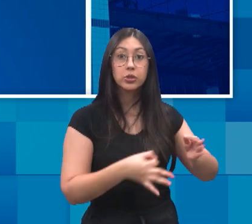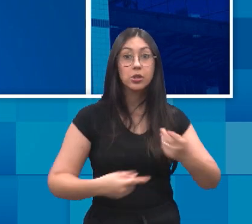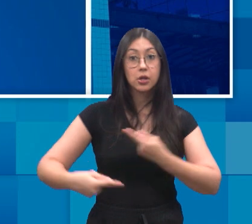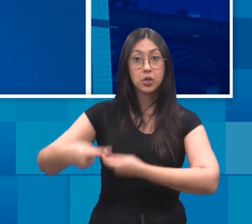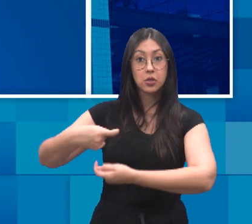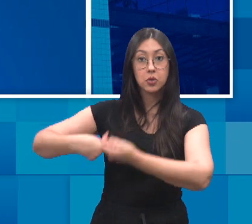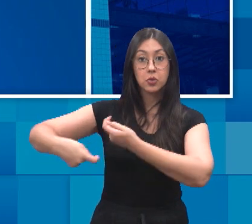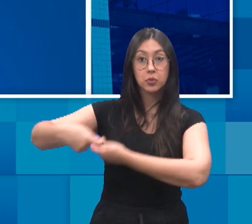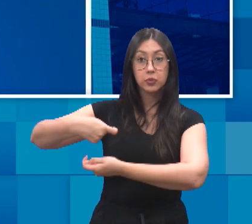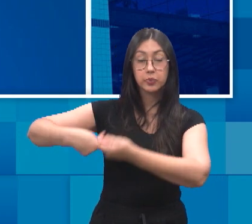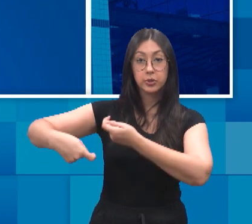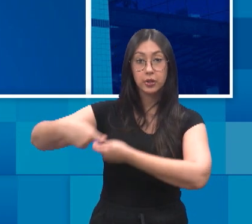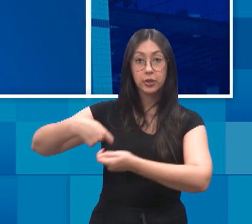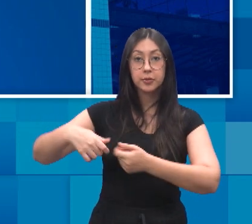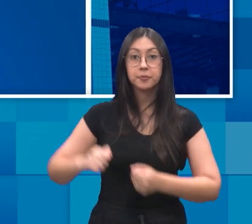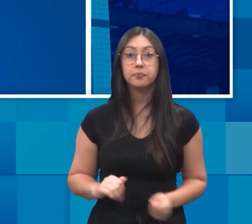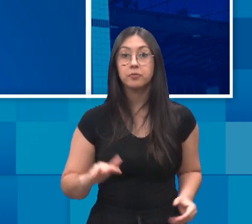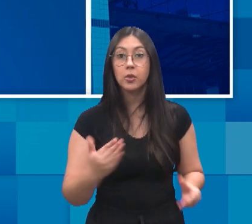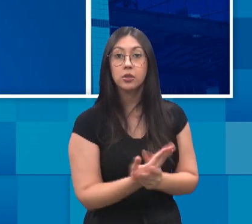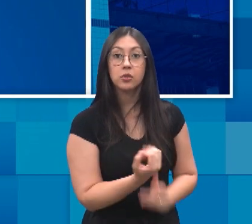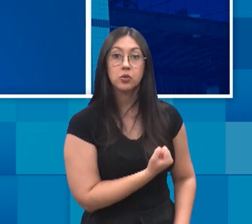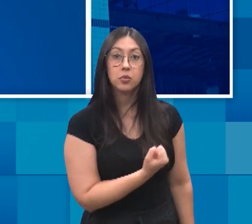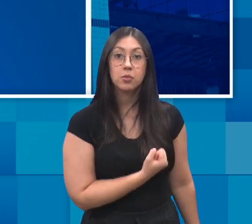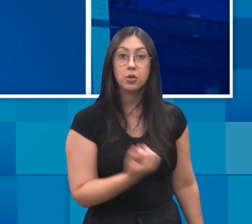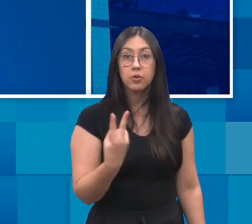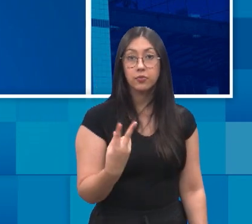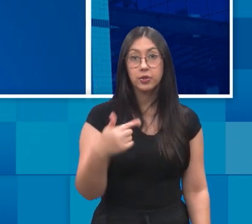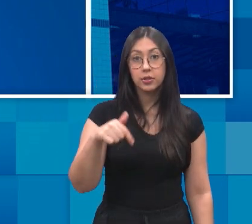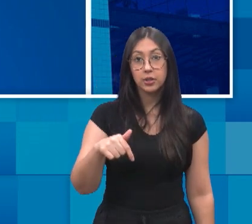Economia. Processo número